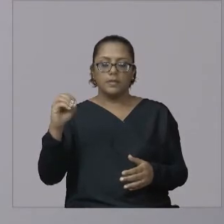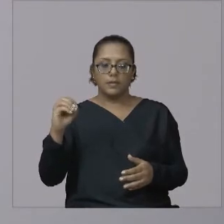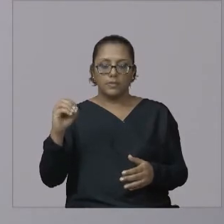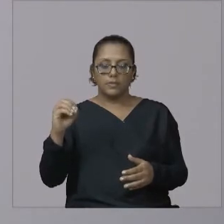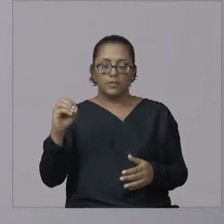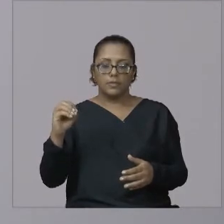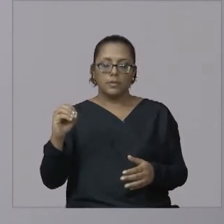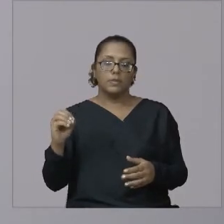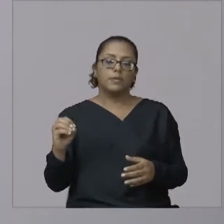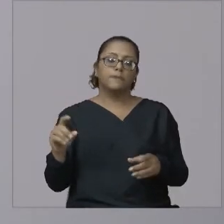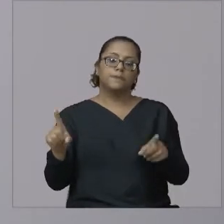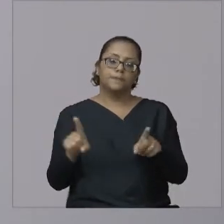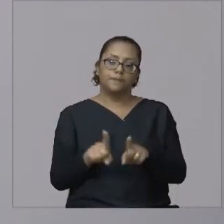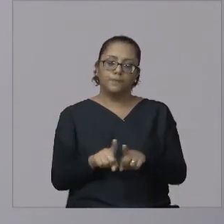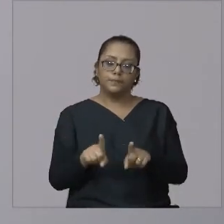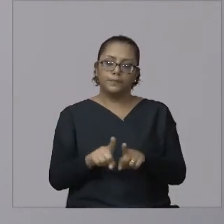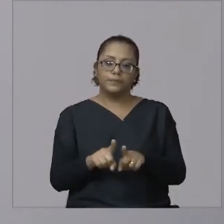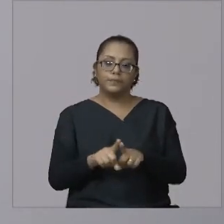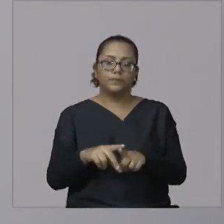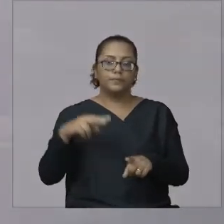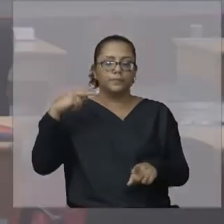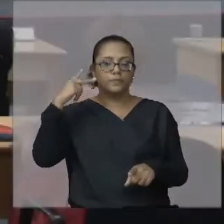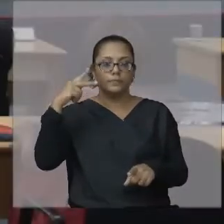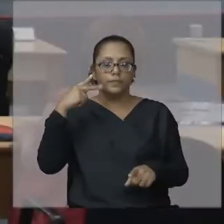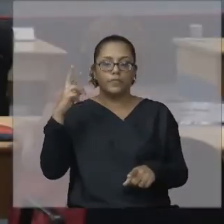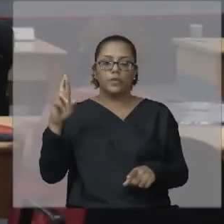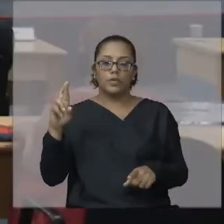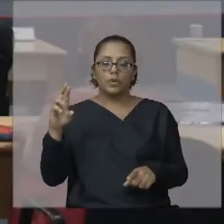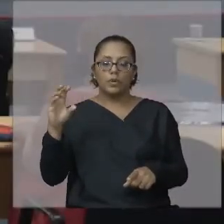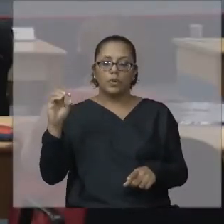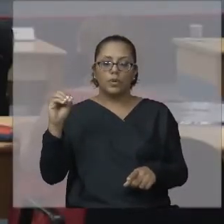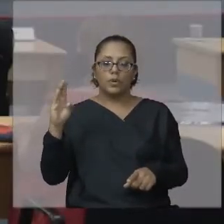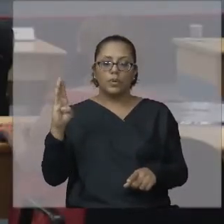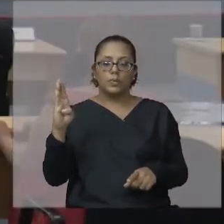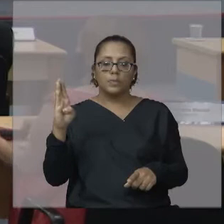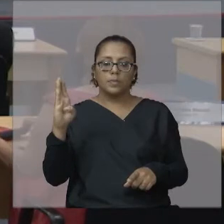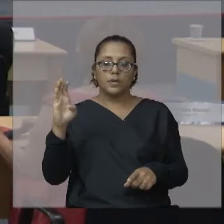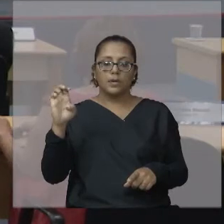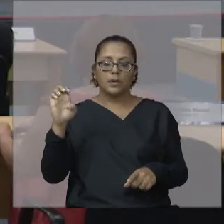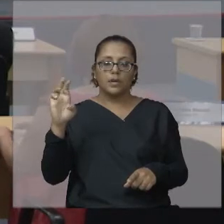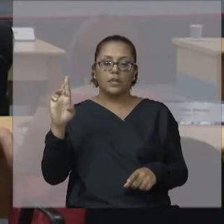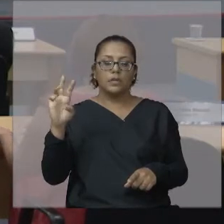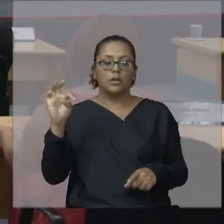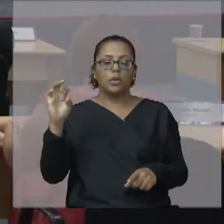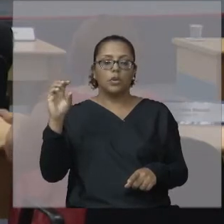Chamo também o vereador Roberto Chagas.